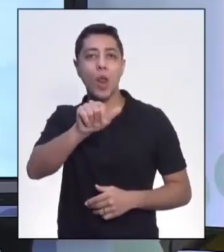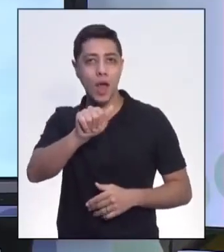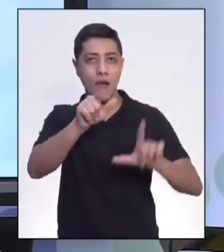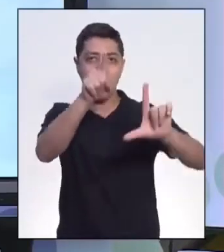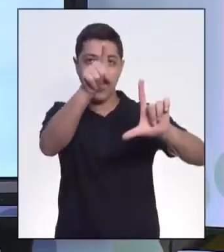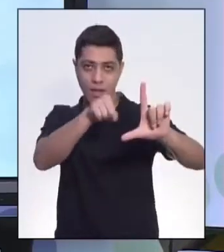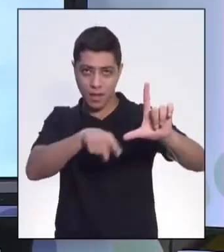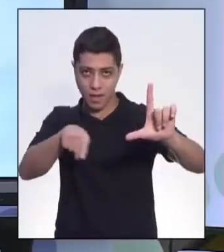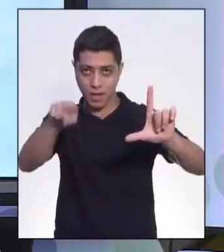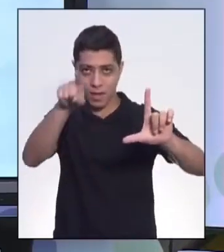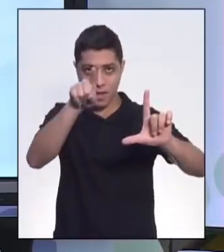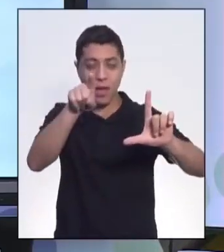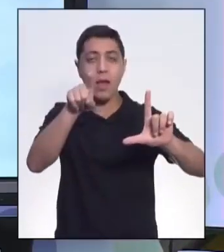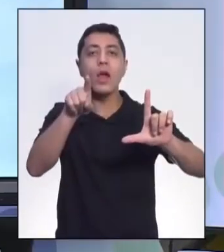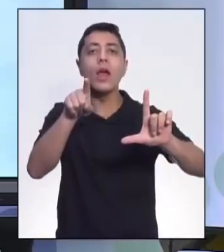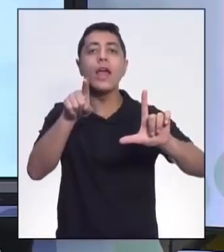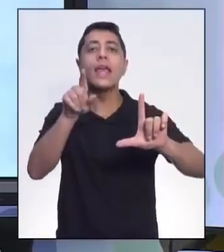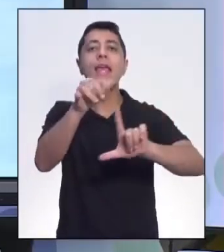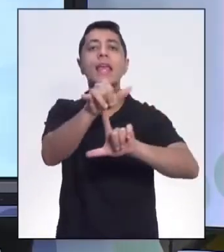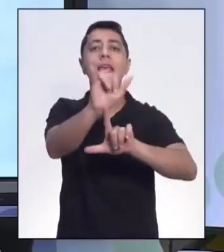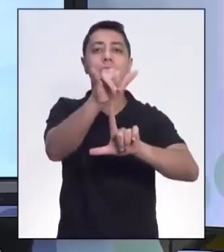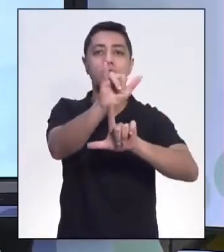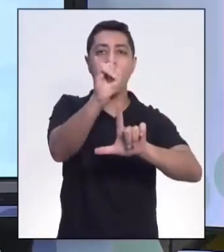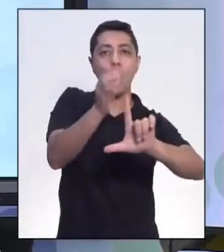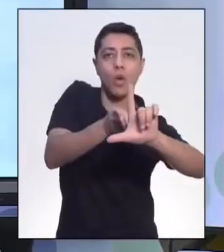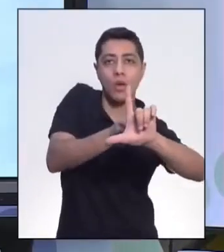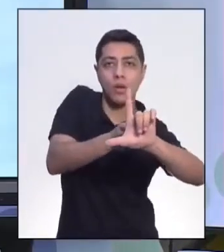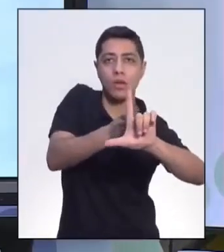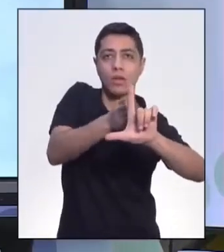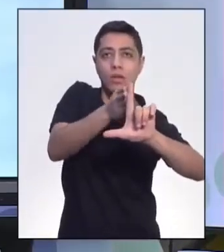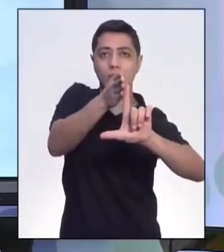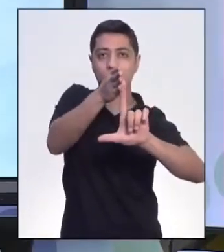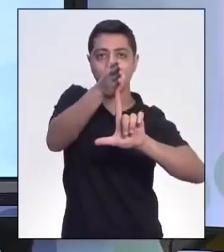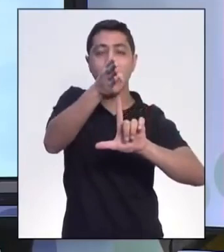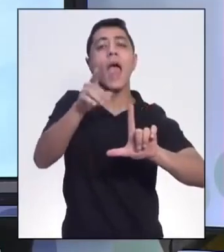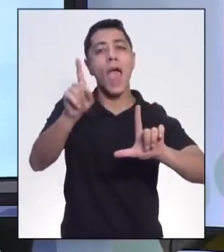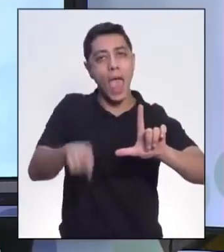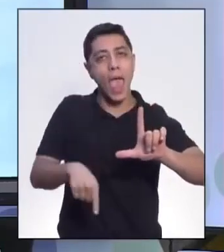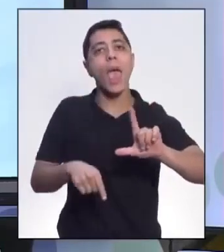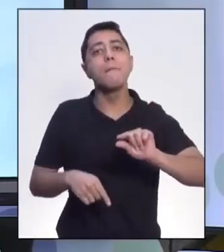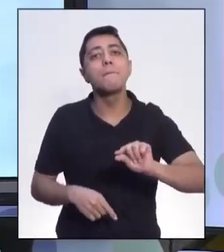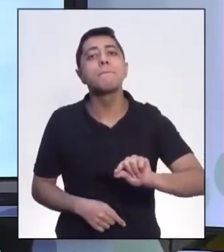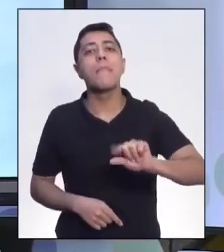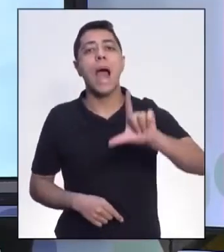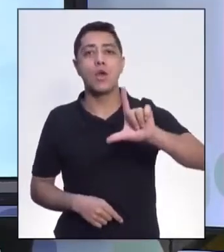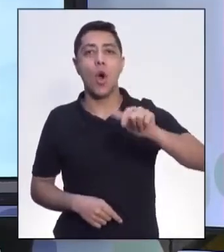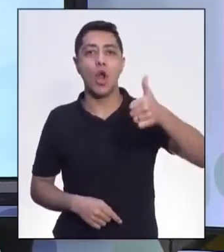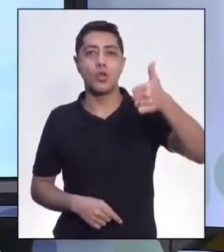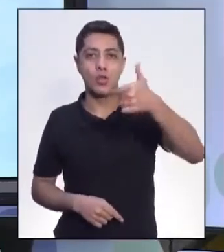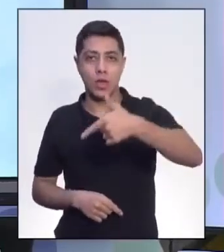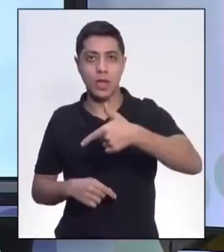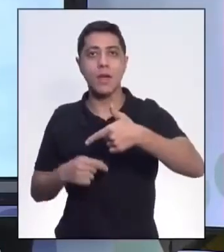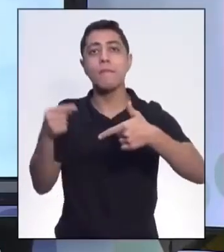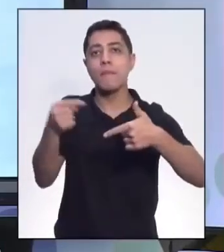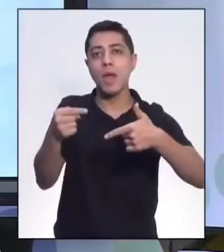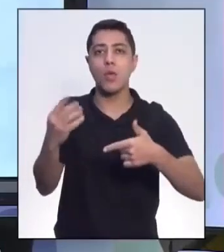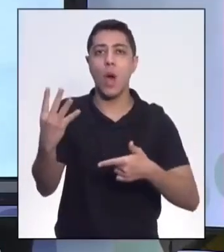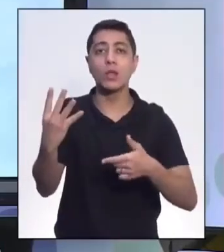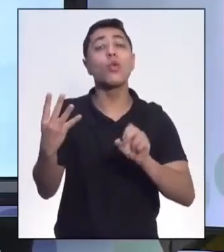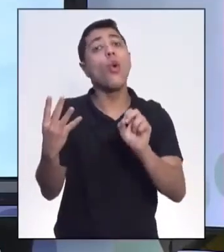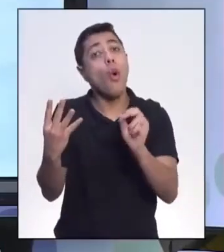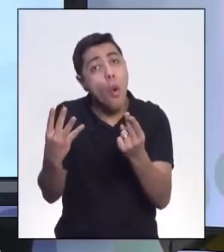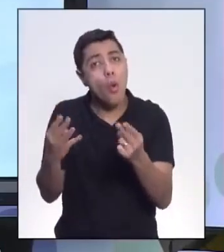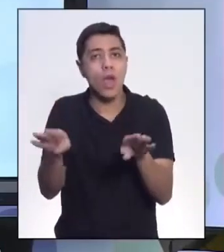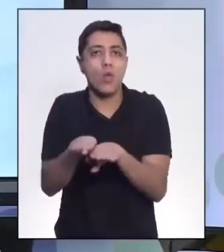y da minha parábola são maiores ou iguais a menos 4 para qualquer valor de x. Então, quando eu pego um valor